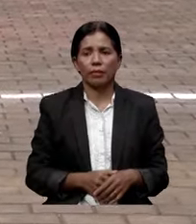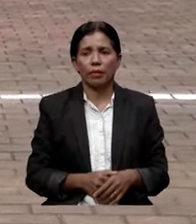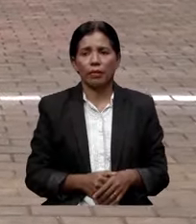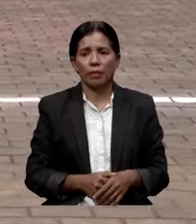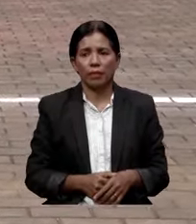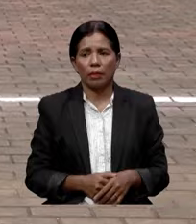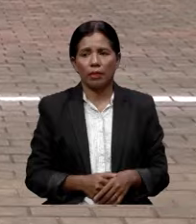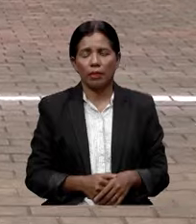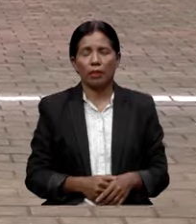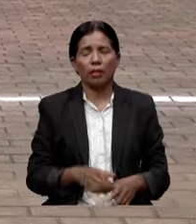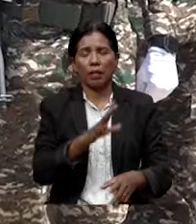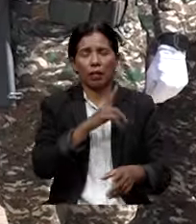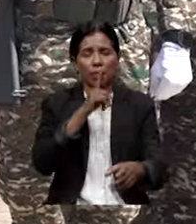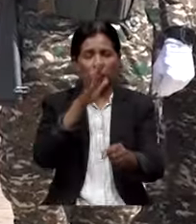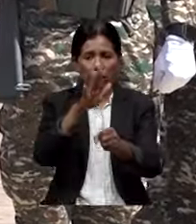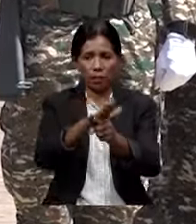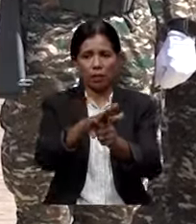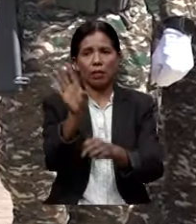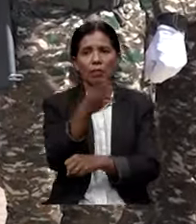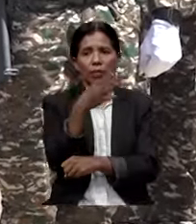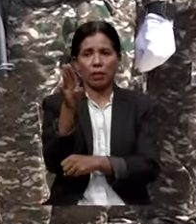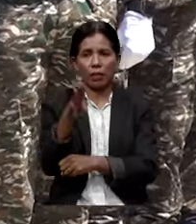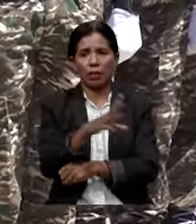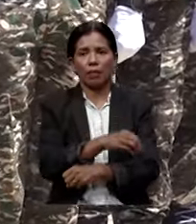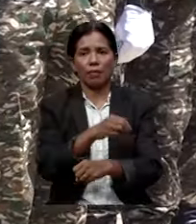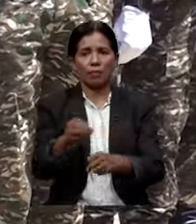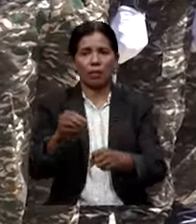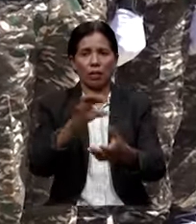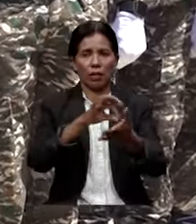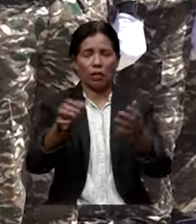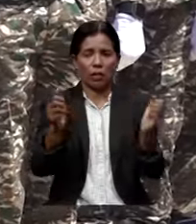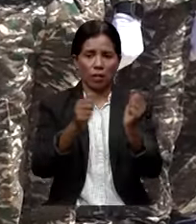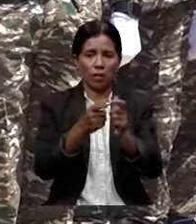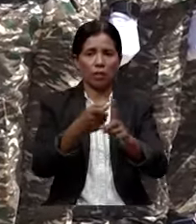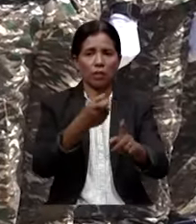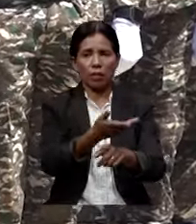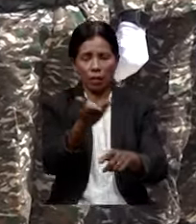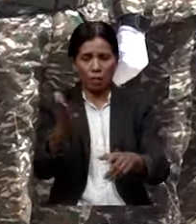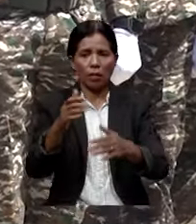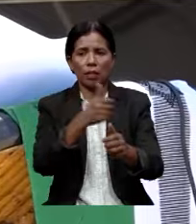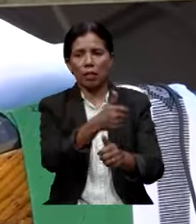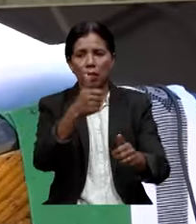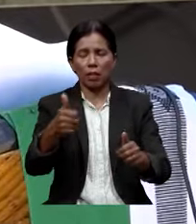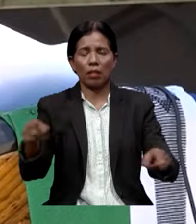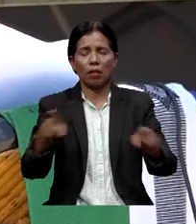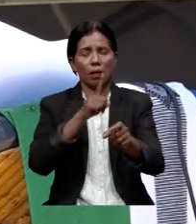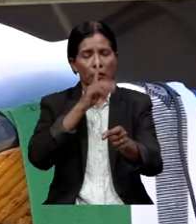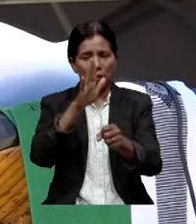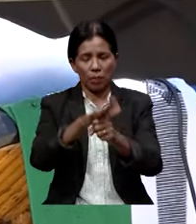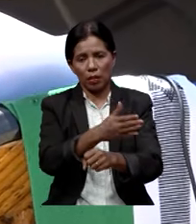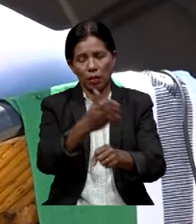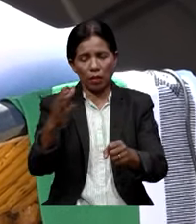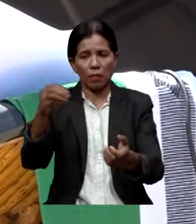Tem catac juramento bandeira. Ca contrato de honra assume husi imi ida ida. Sei compromisso nebe